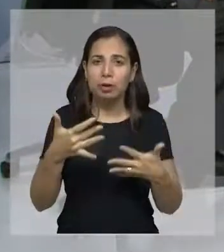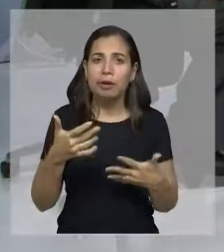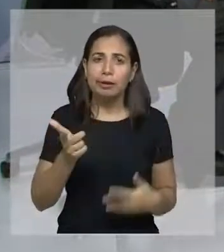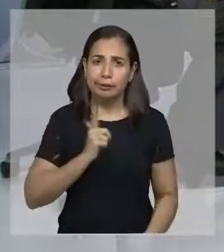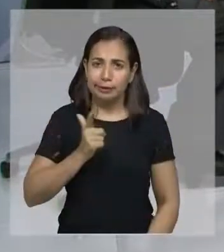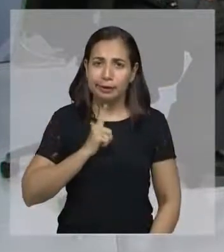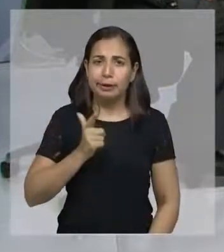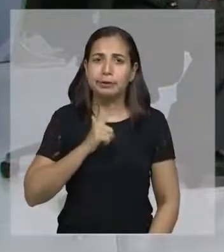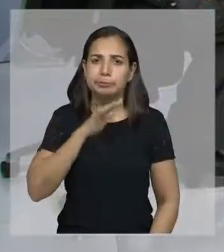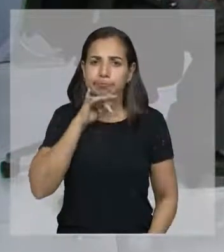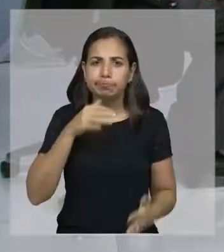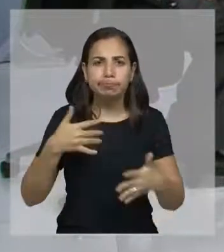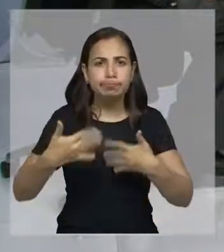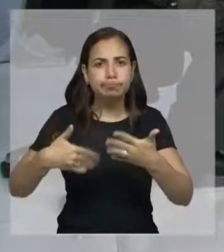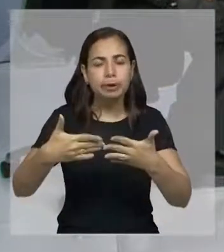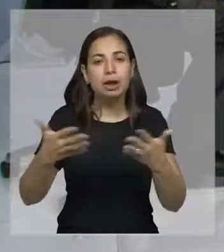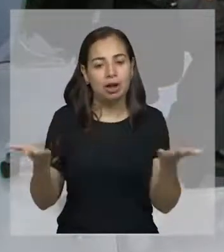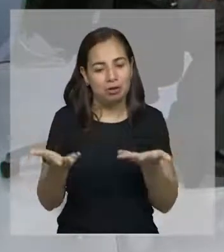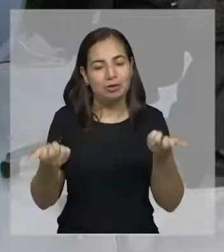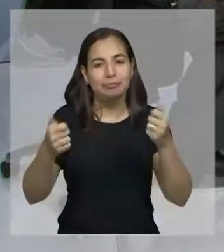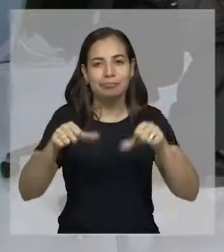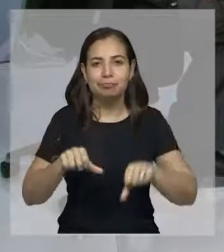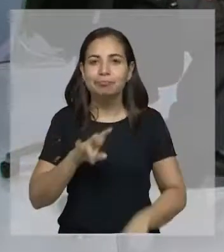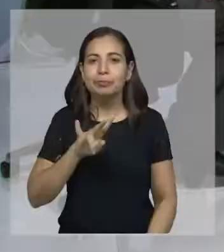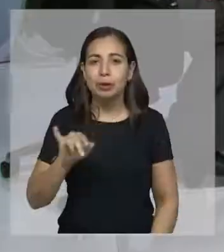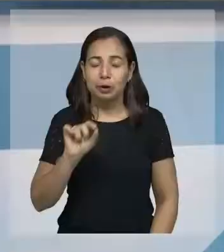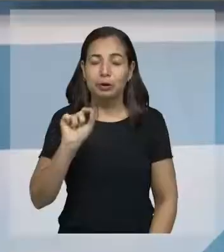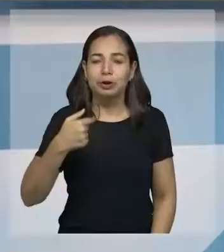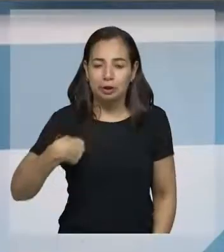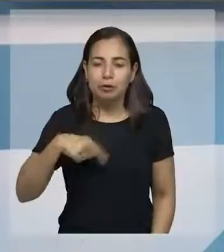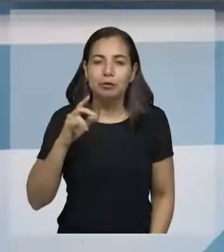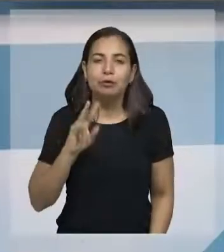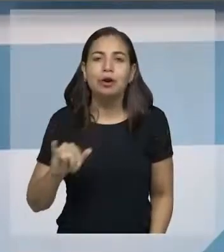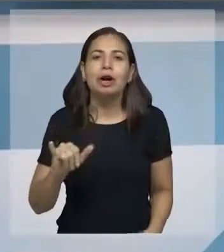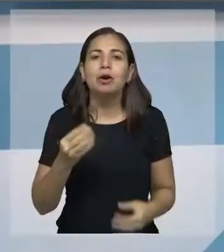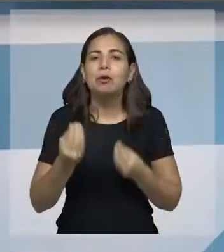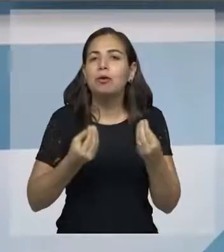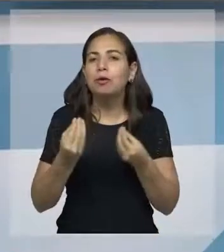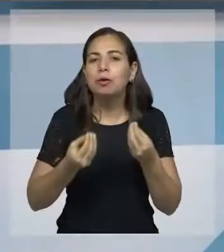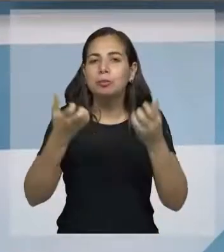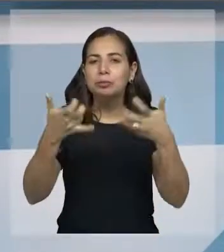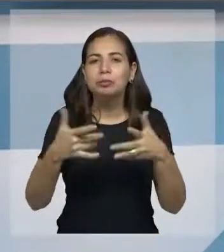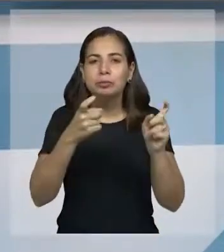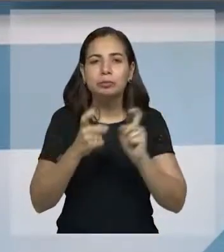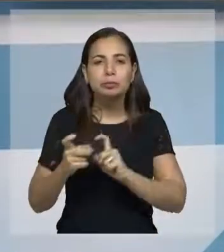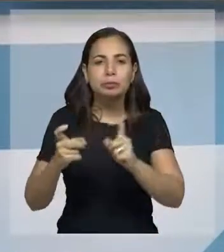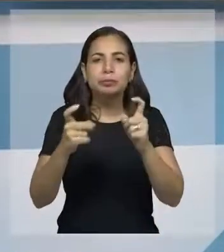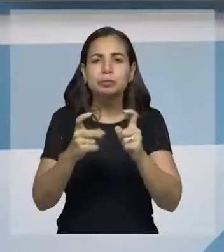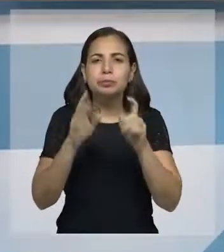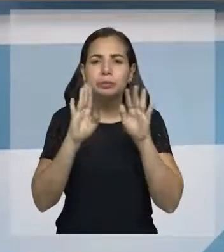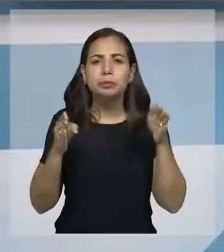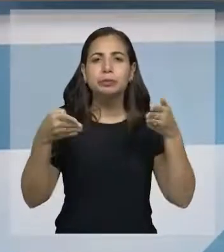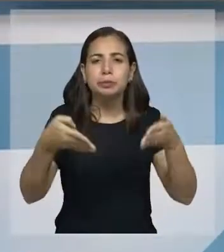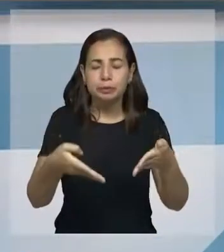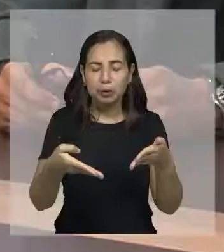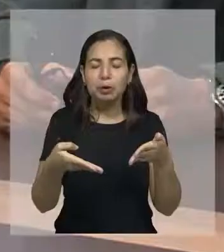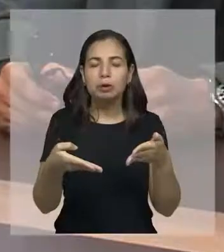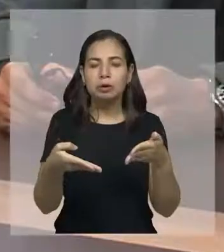piorar um pouco mais aqui a situação no encaminhamento dessa discussão na perspectiva agora